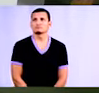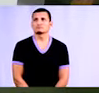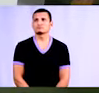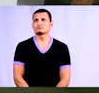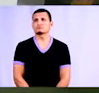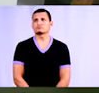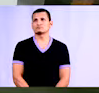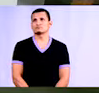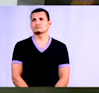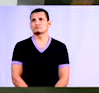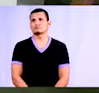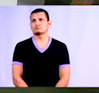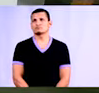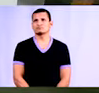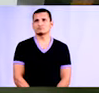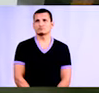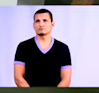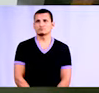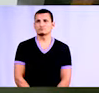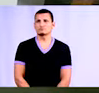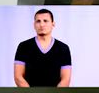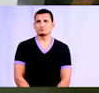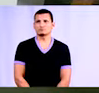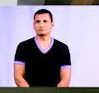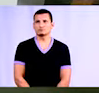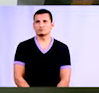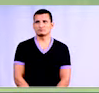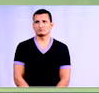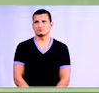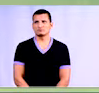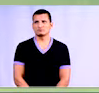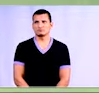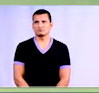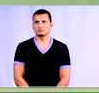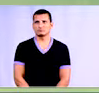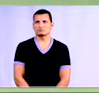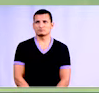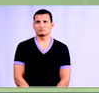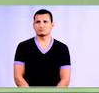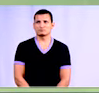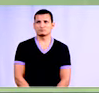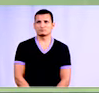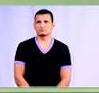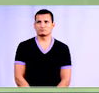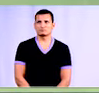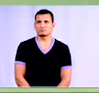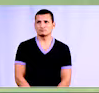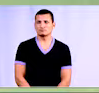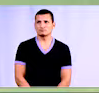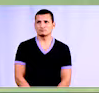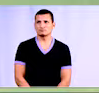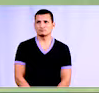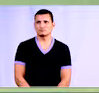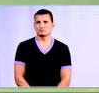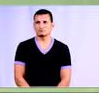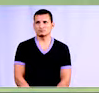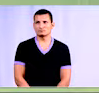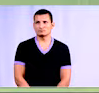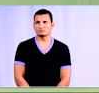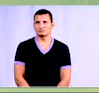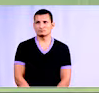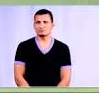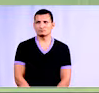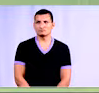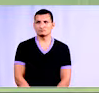marcações aqui para ficar legal. Isso. É rapidinho para que ele entenda. Então, Joilson, você pode ver o seguinte,